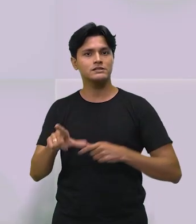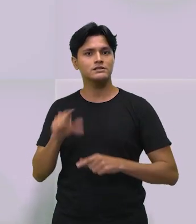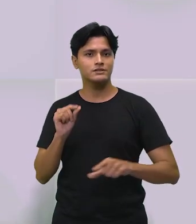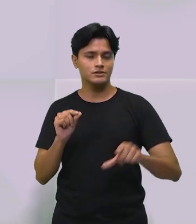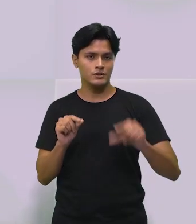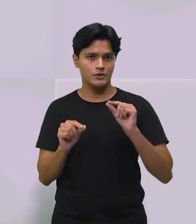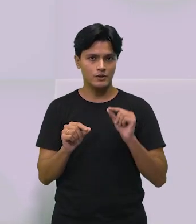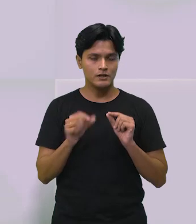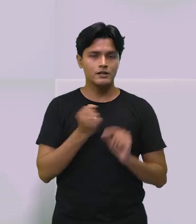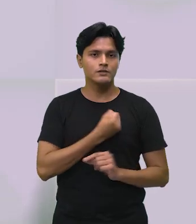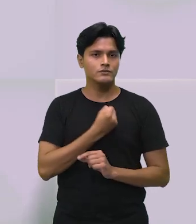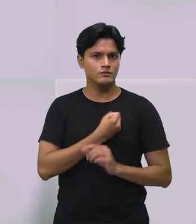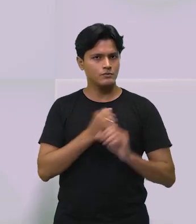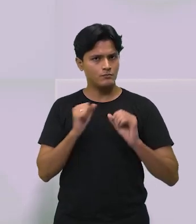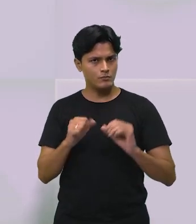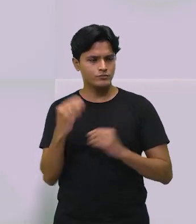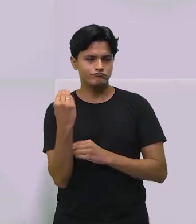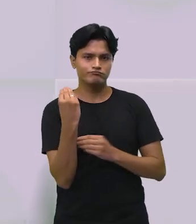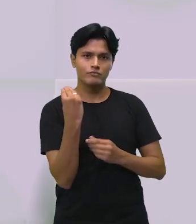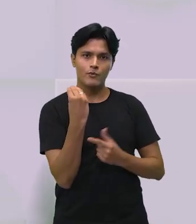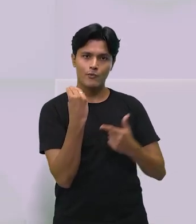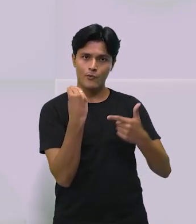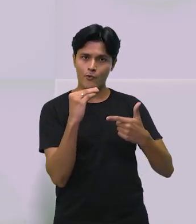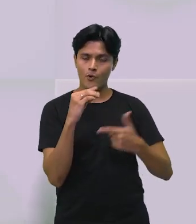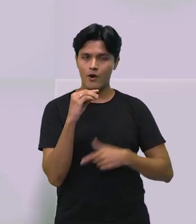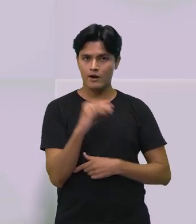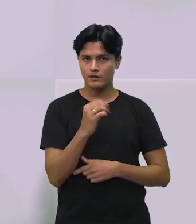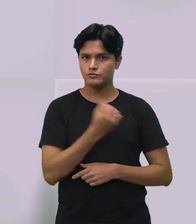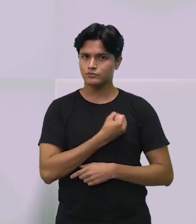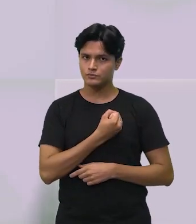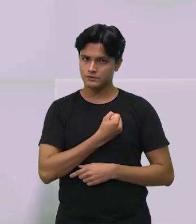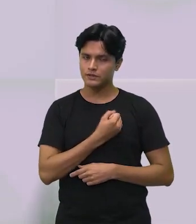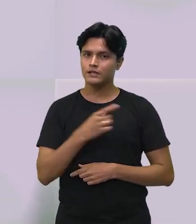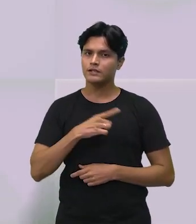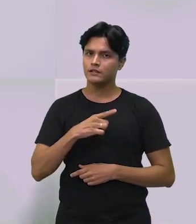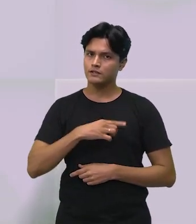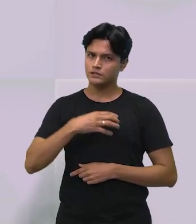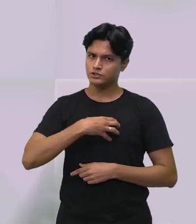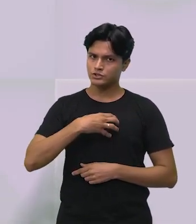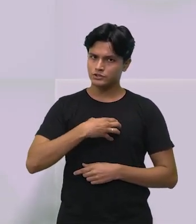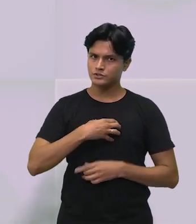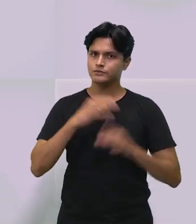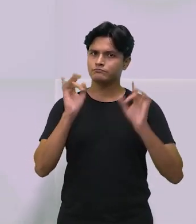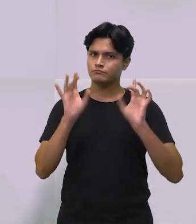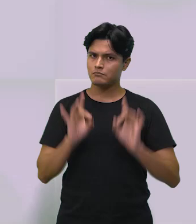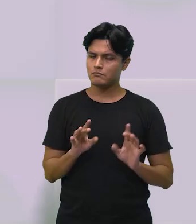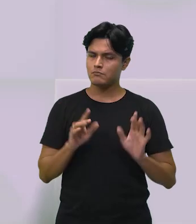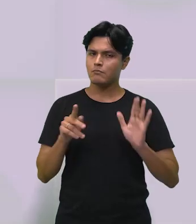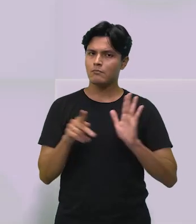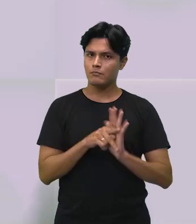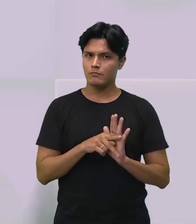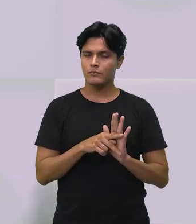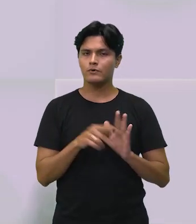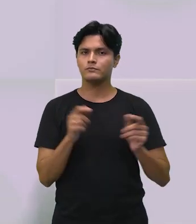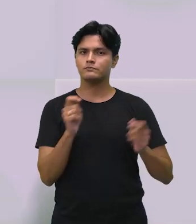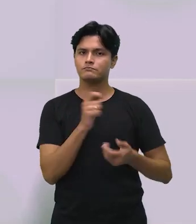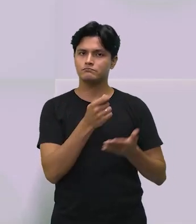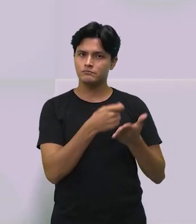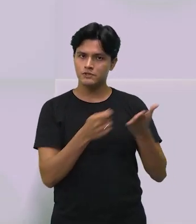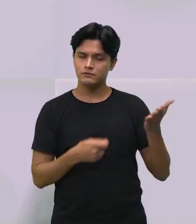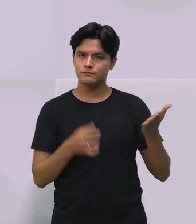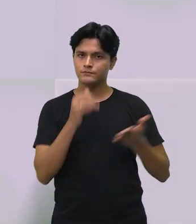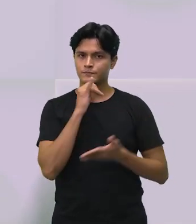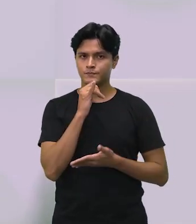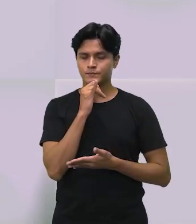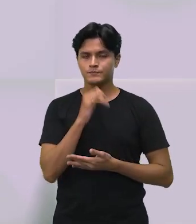você pode aí colocar um número e existe uma notação especial para você escrever os divisores de um número. Por exemplo,